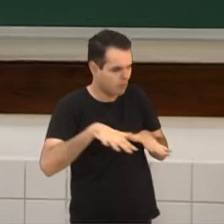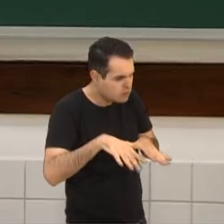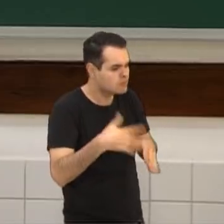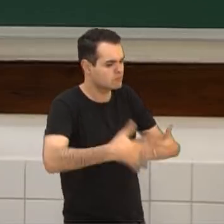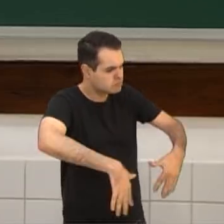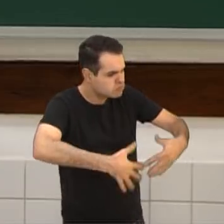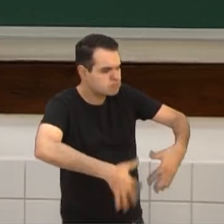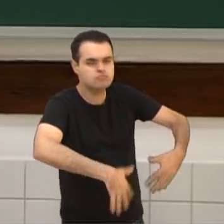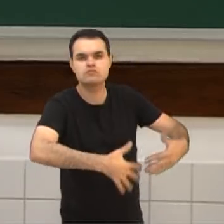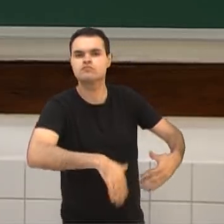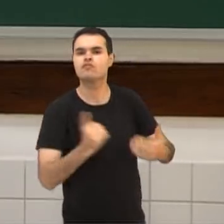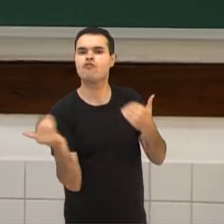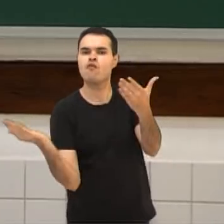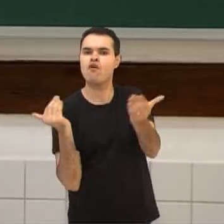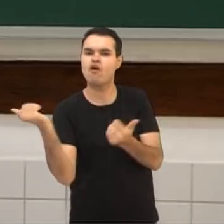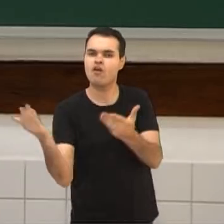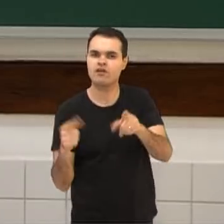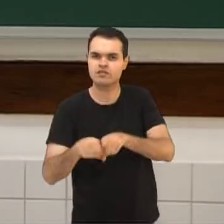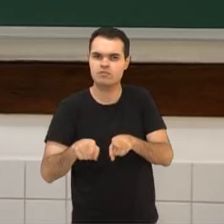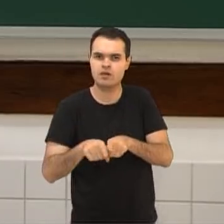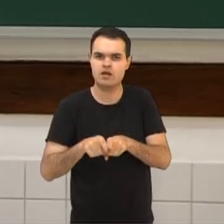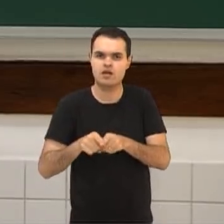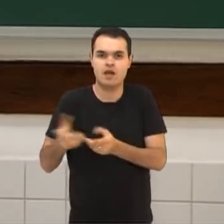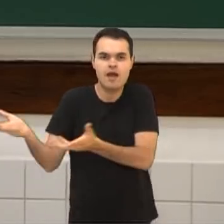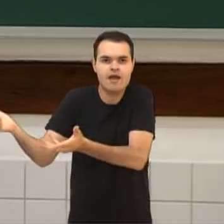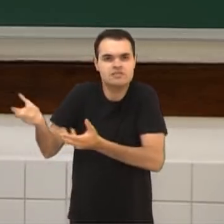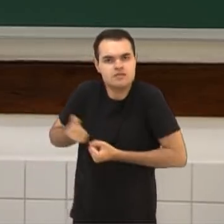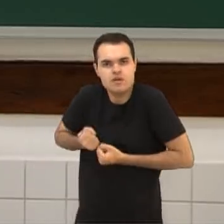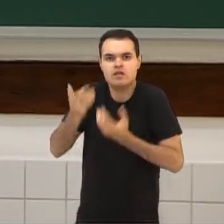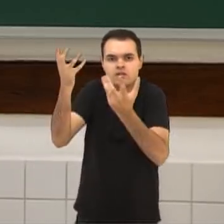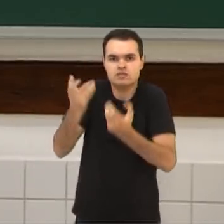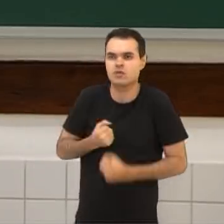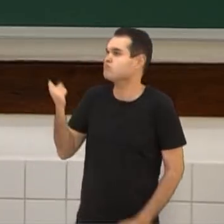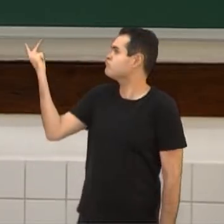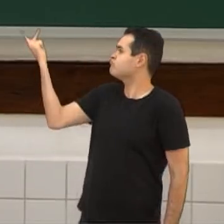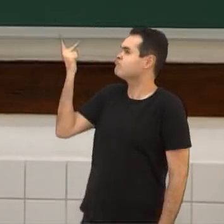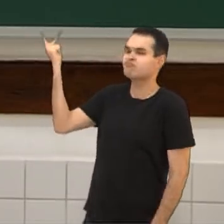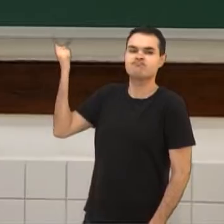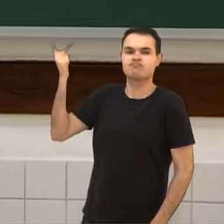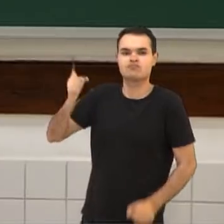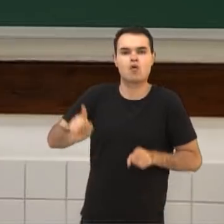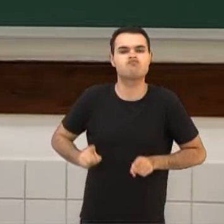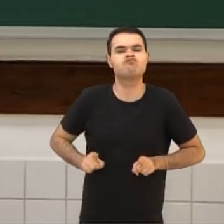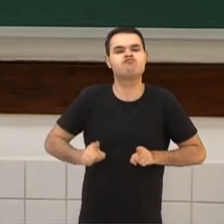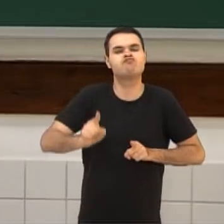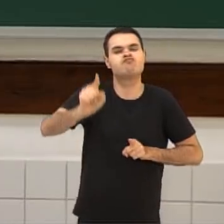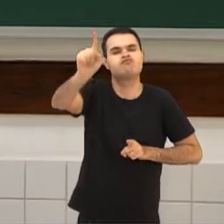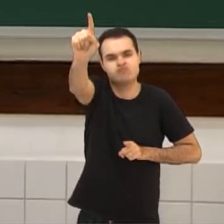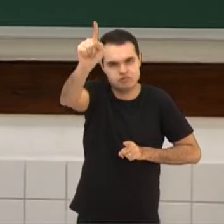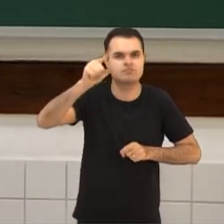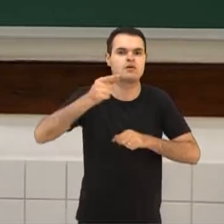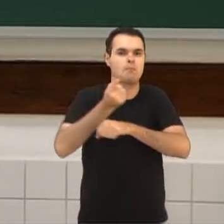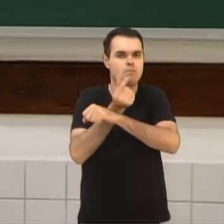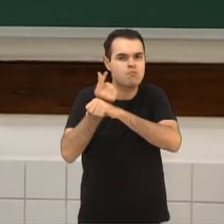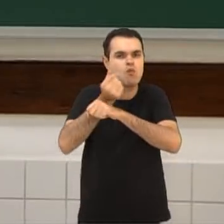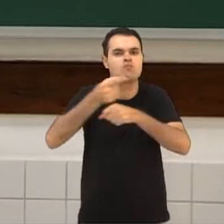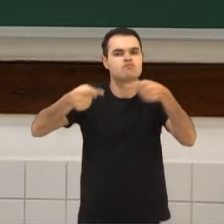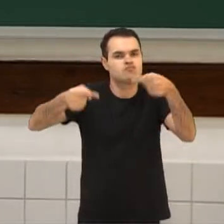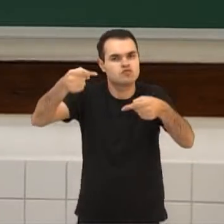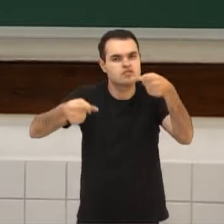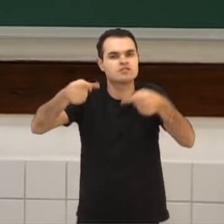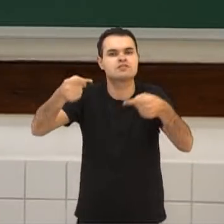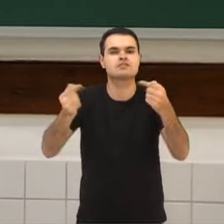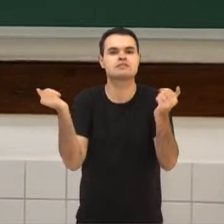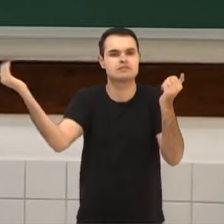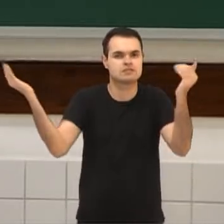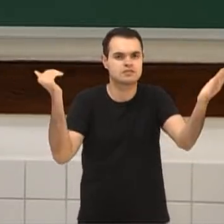e receber esses dois eventos foi sinal desse crescimento da nossa política externa, esse destaque